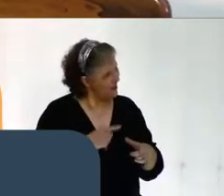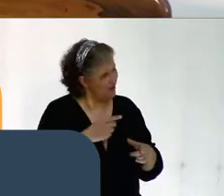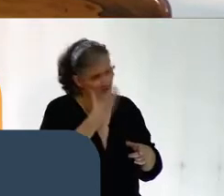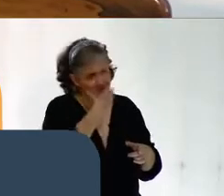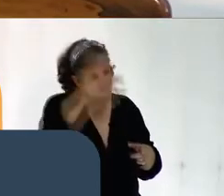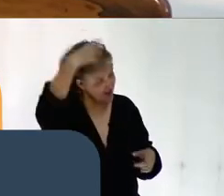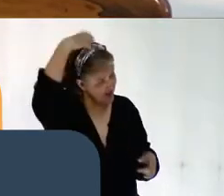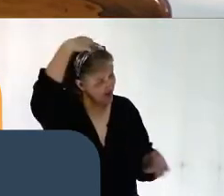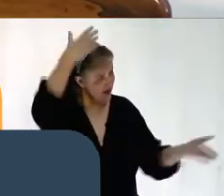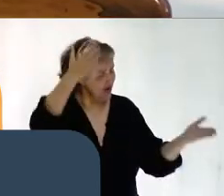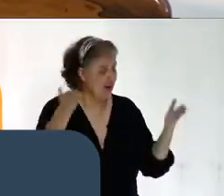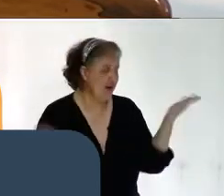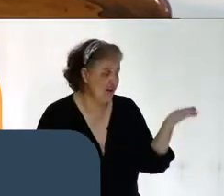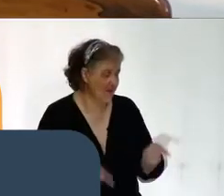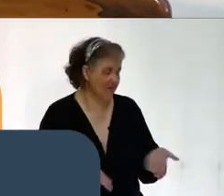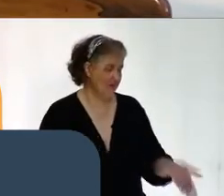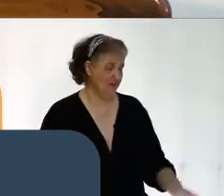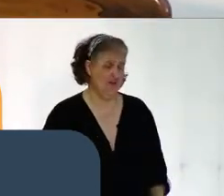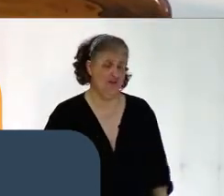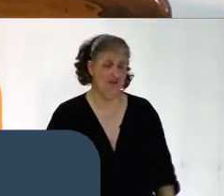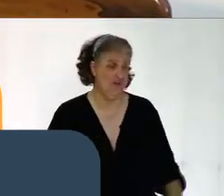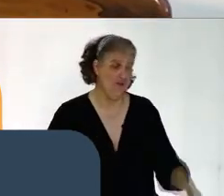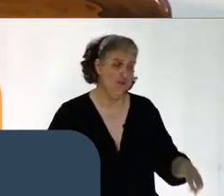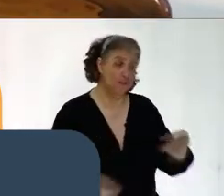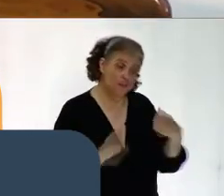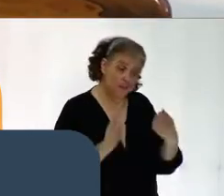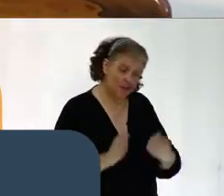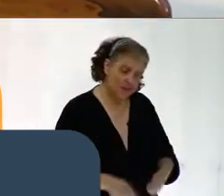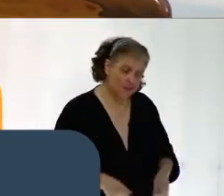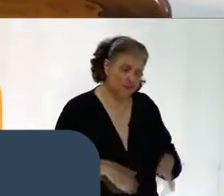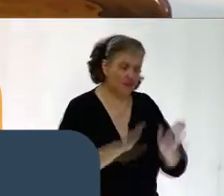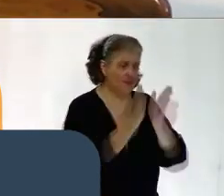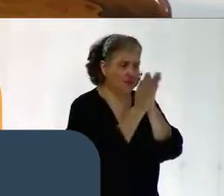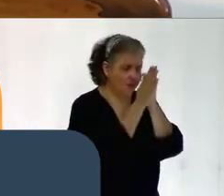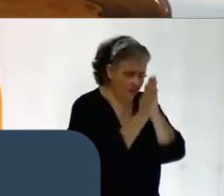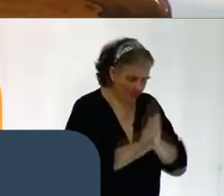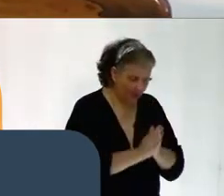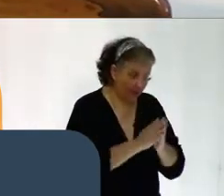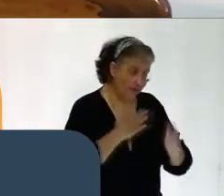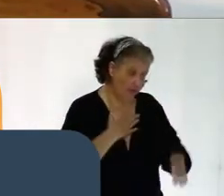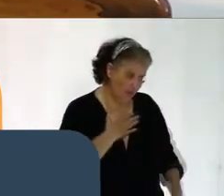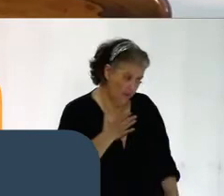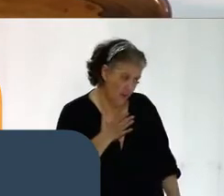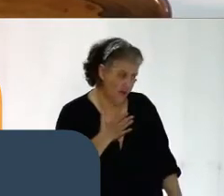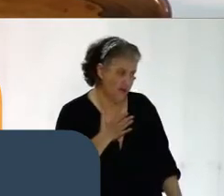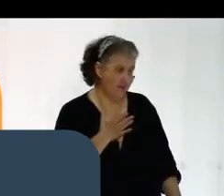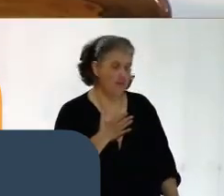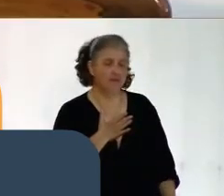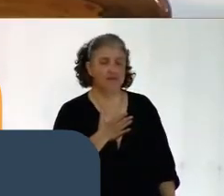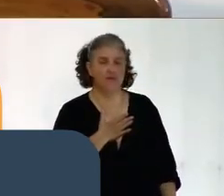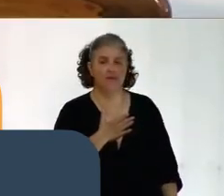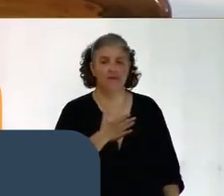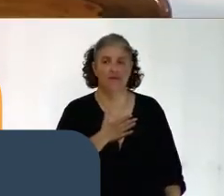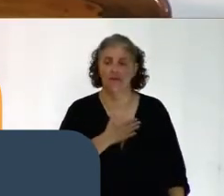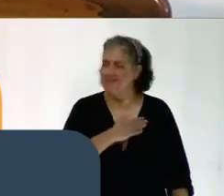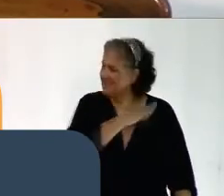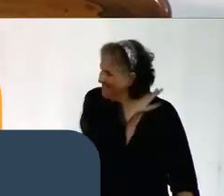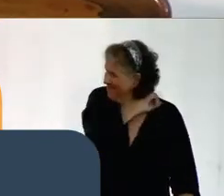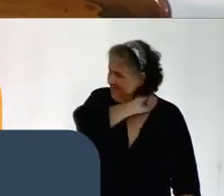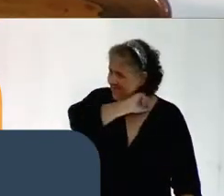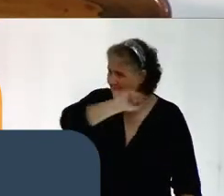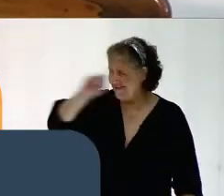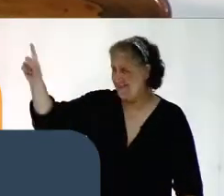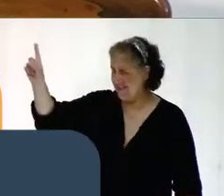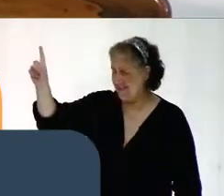é mas precisa me adorar e a resposta de jesus a retira-te